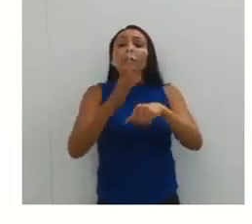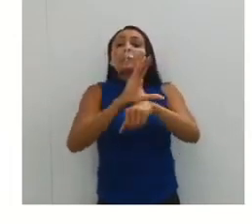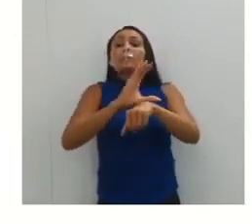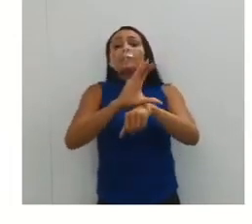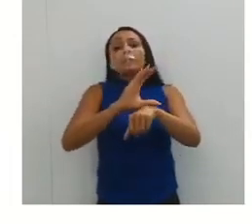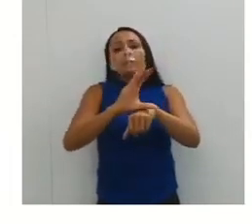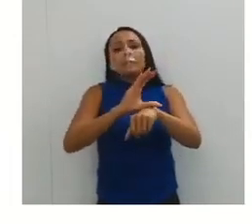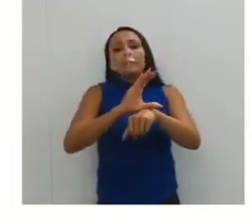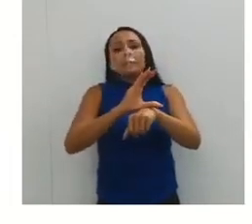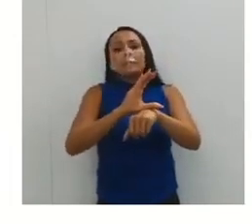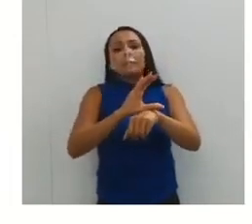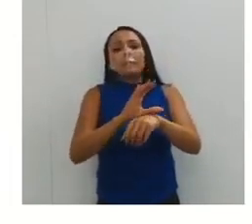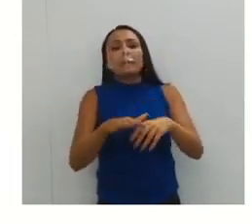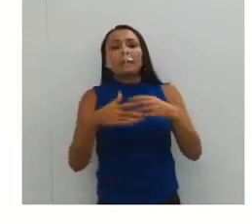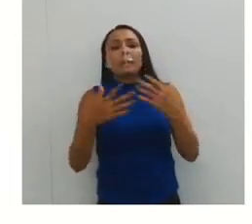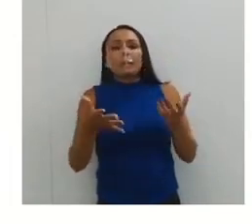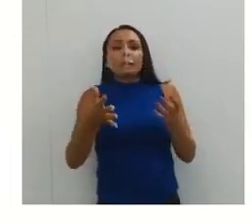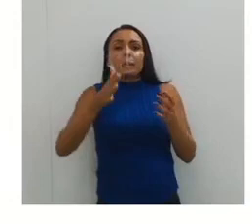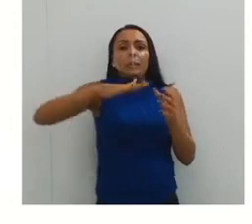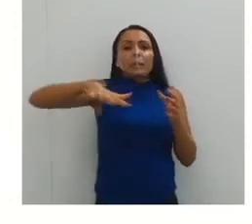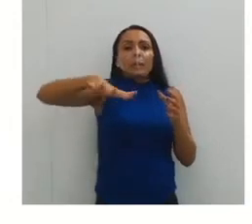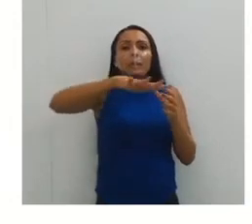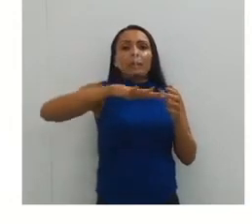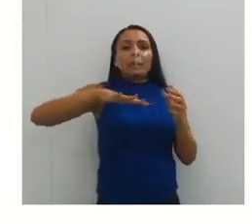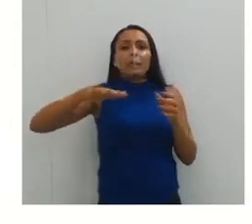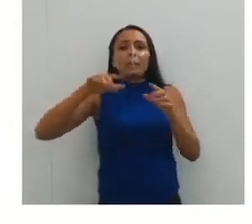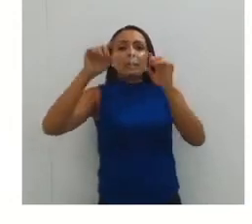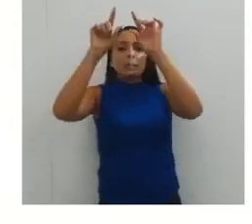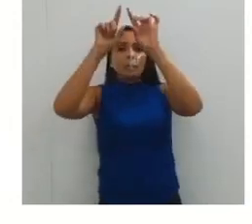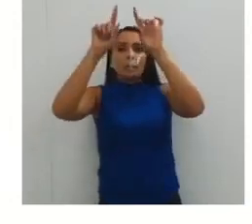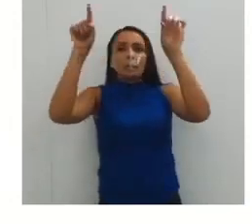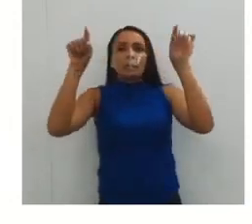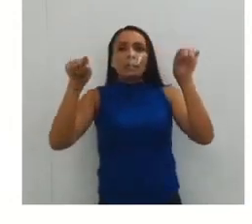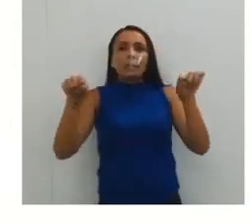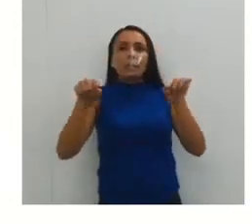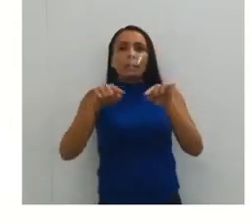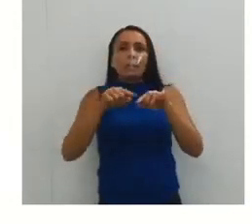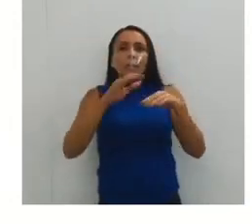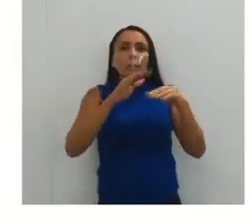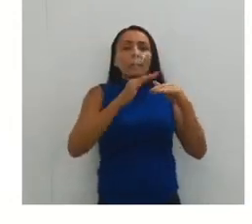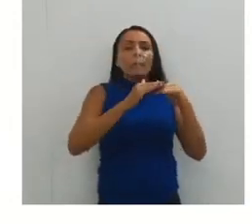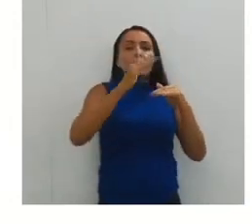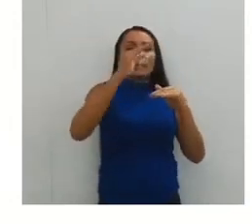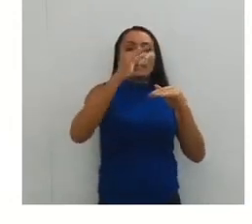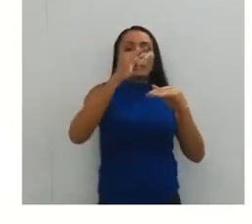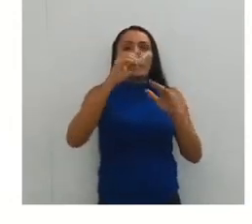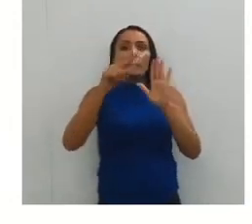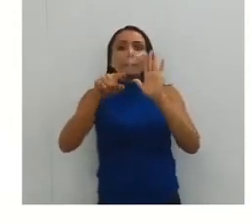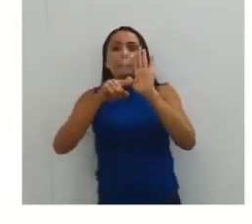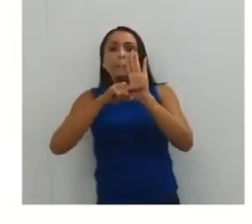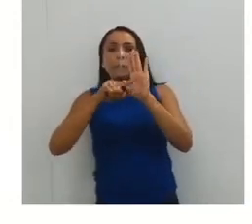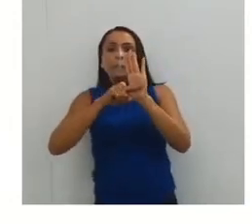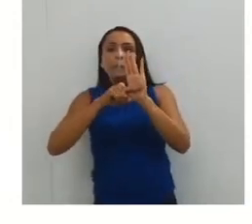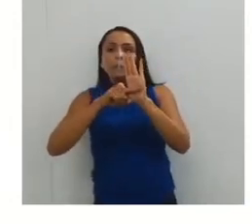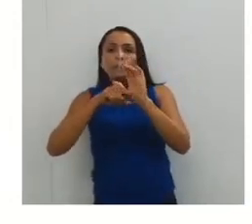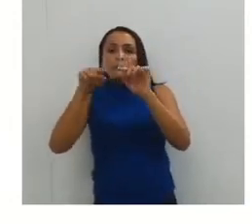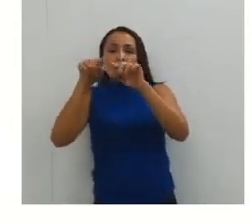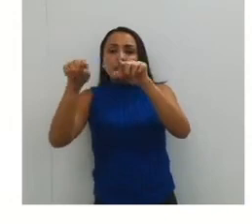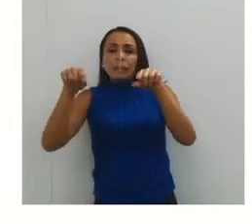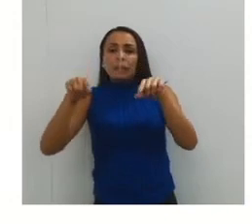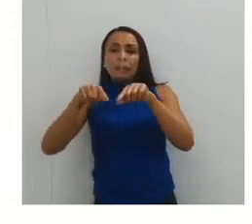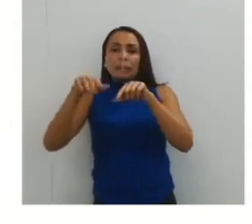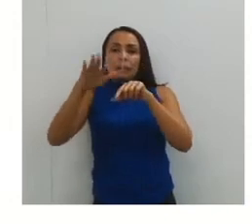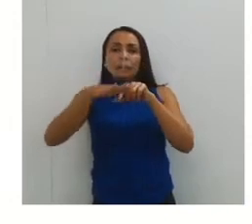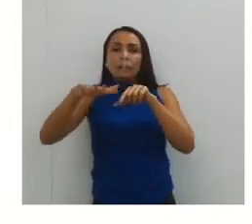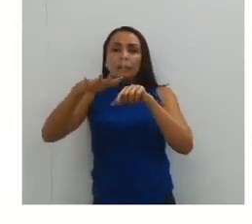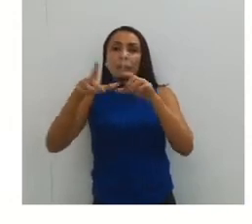que a gente faz? A área do quadrado maior menos a área do quadrado, nesse caso, é o quadrado maior menos a área do